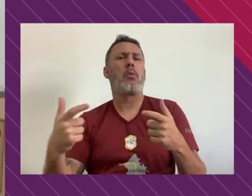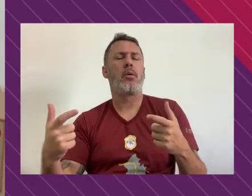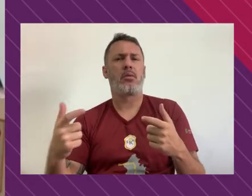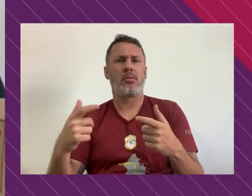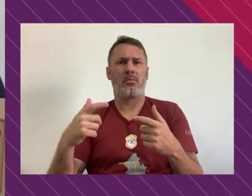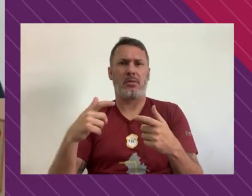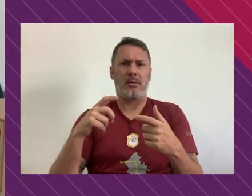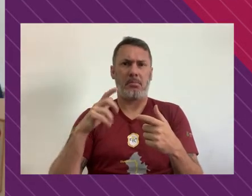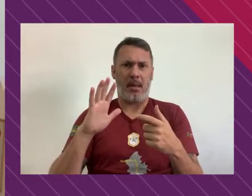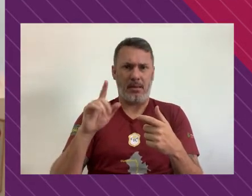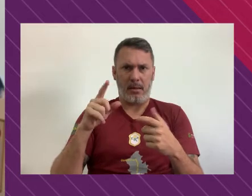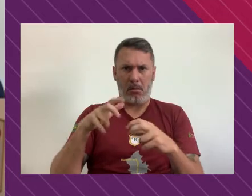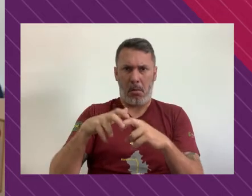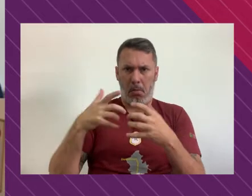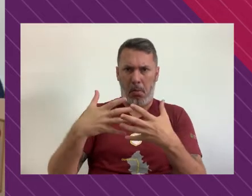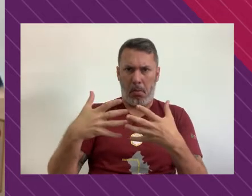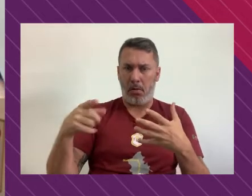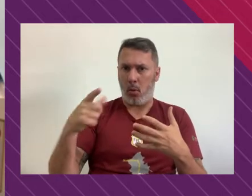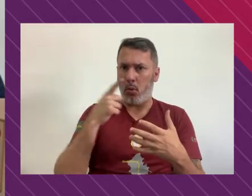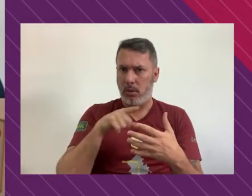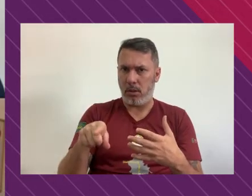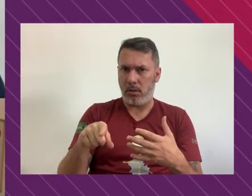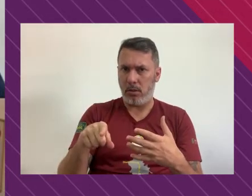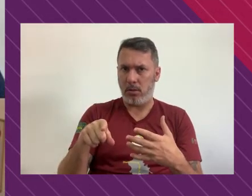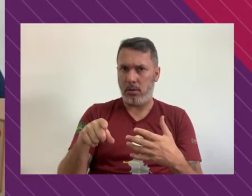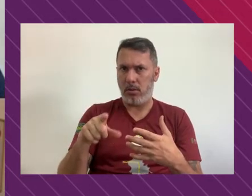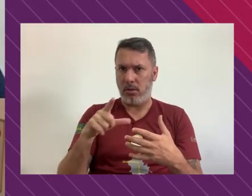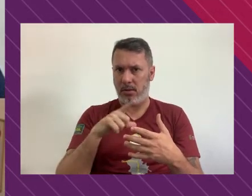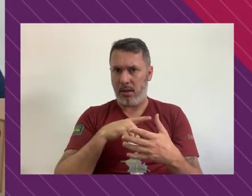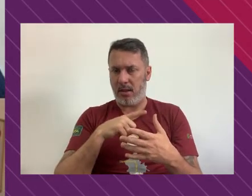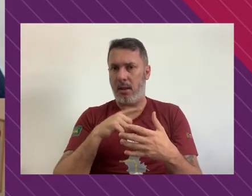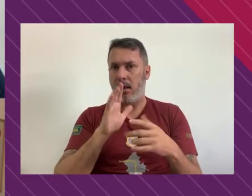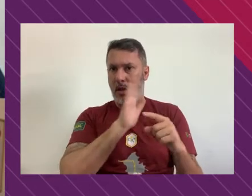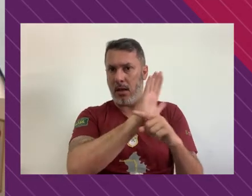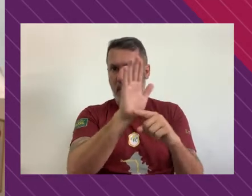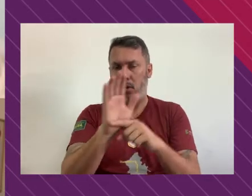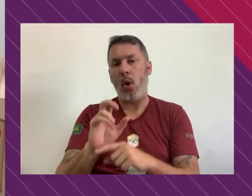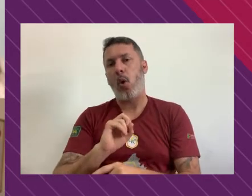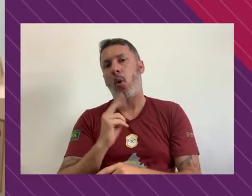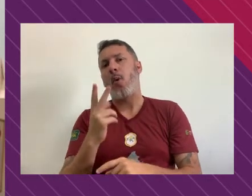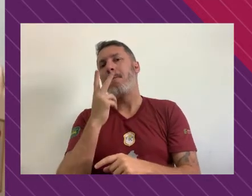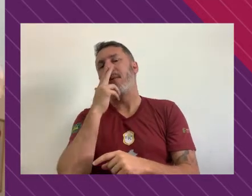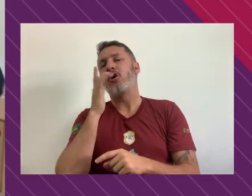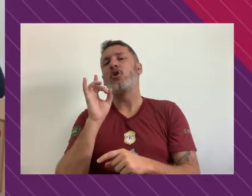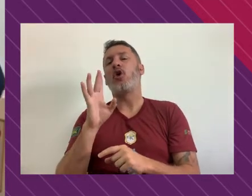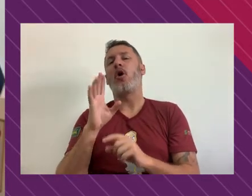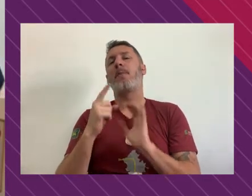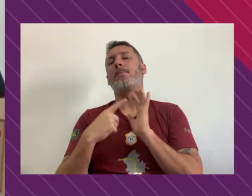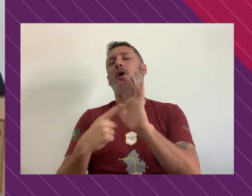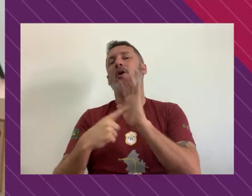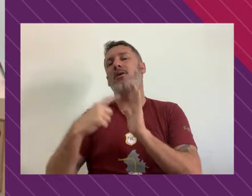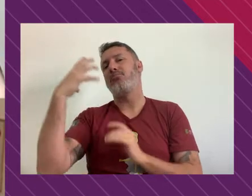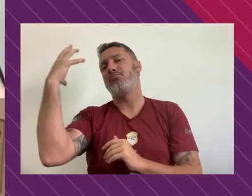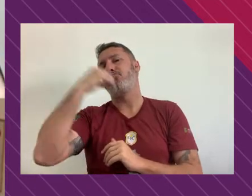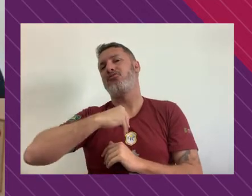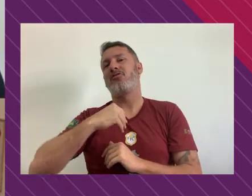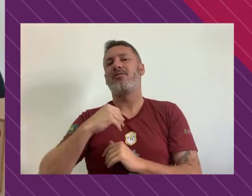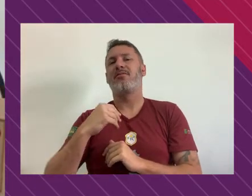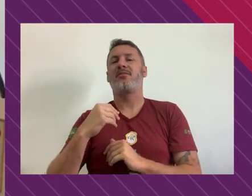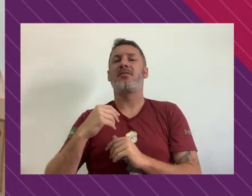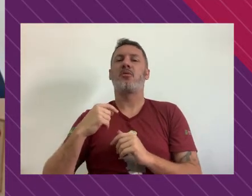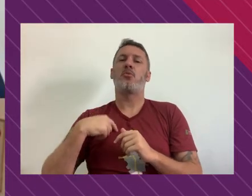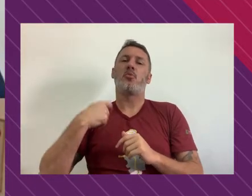vem atendendo a mais demandas do que a pura e simples trabalho de imagem, né, de uma Boa. empresa inclusiva,